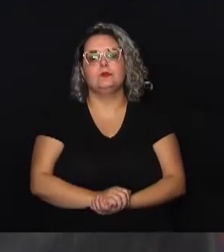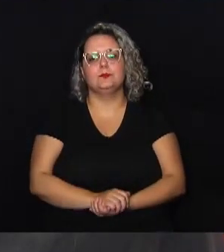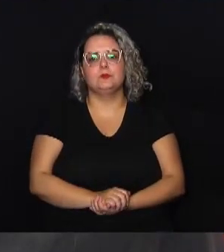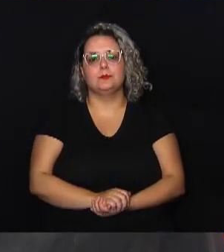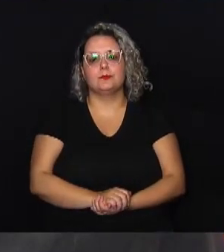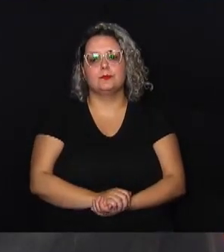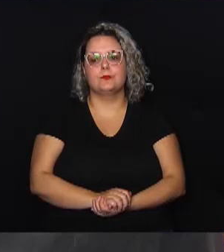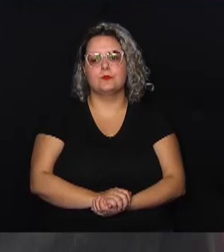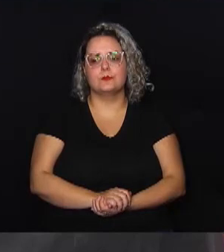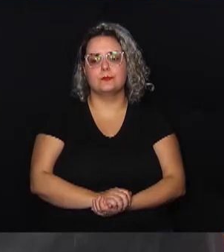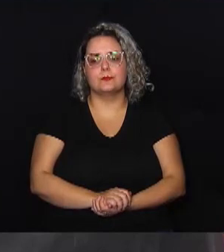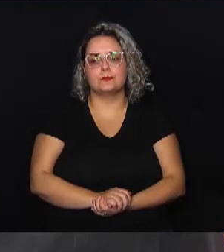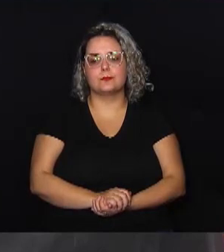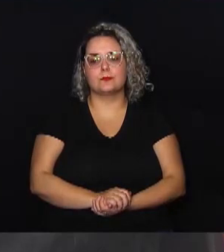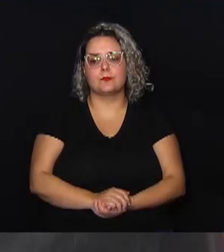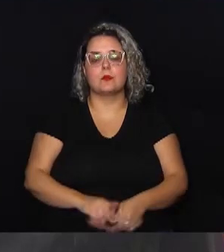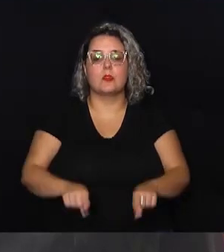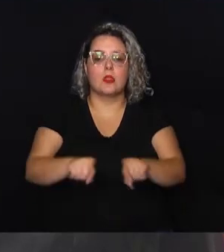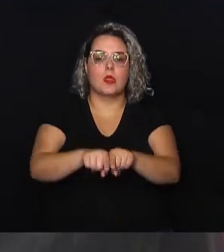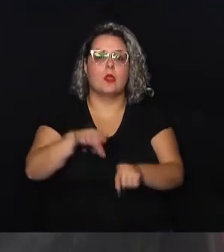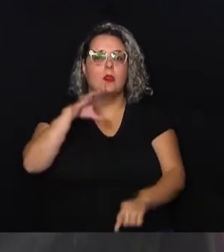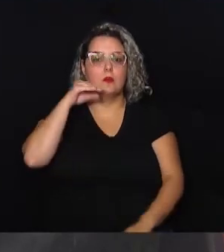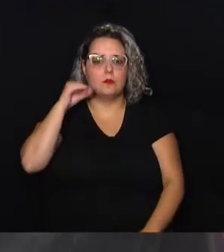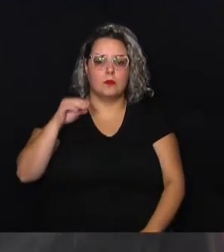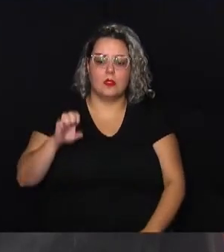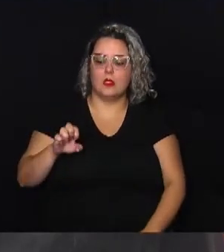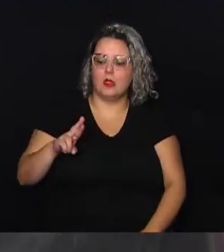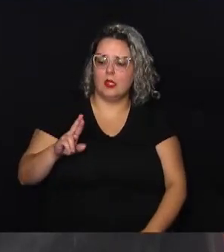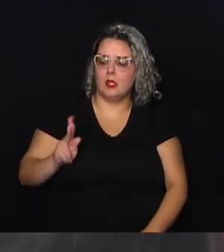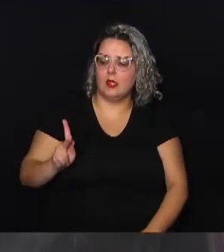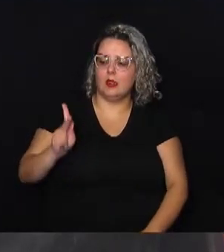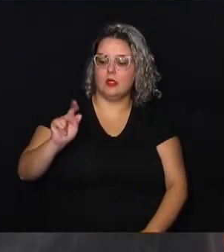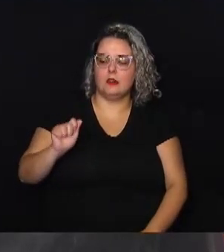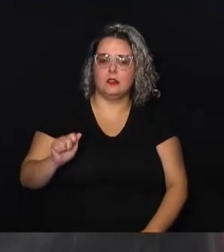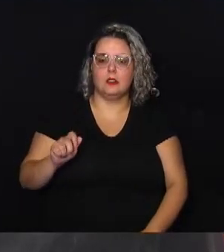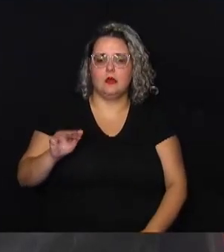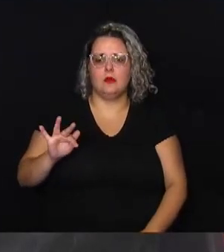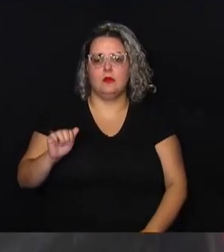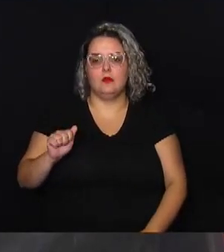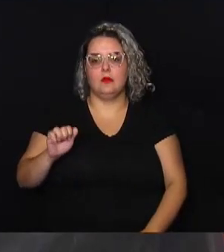como os funcionários aqui, a Érica, o Fabinho,